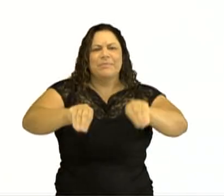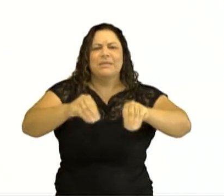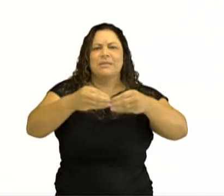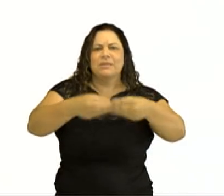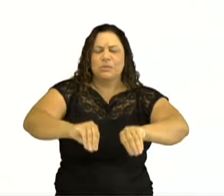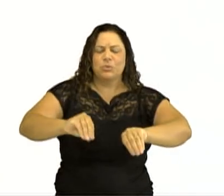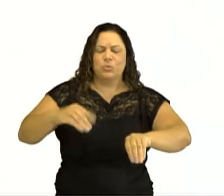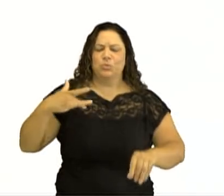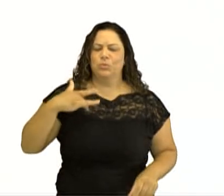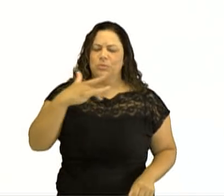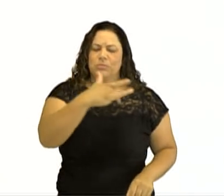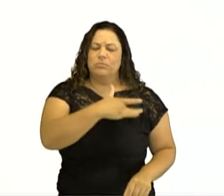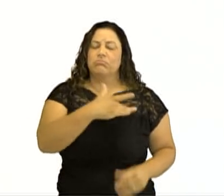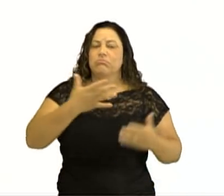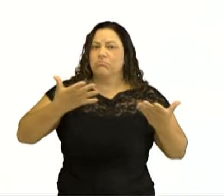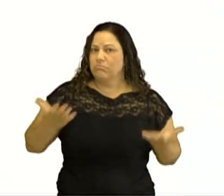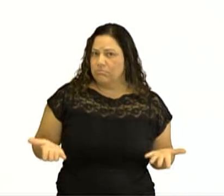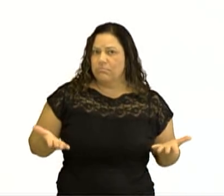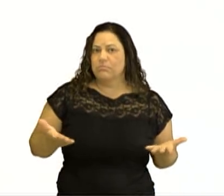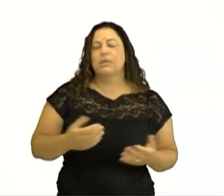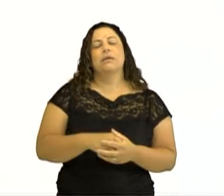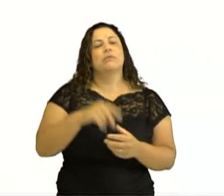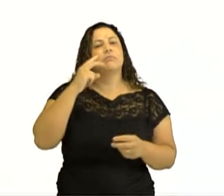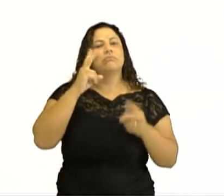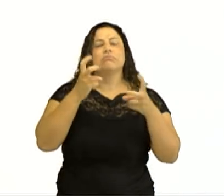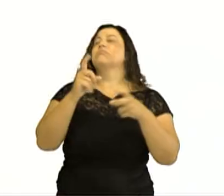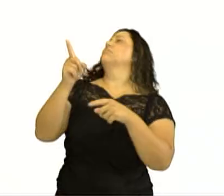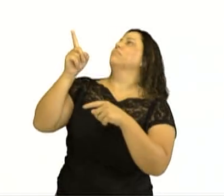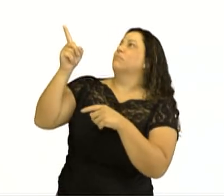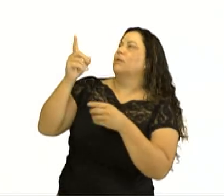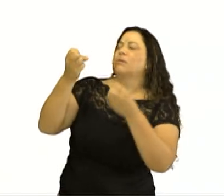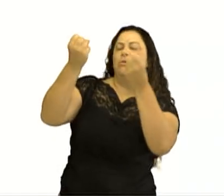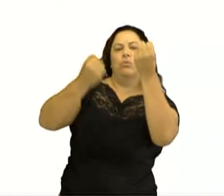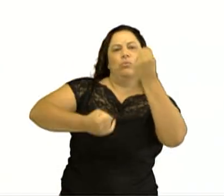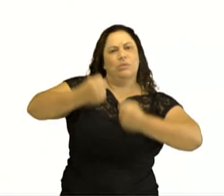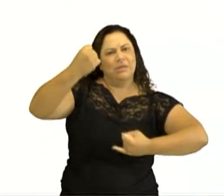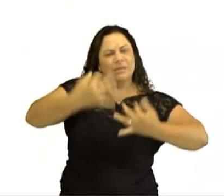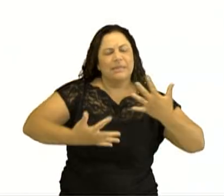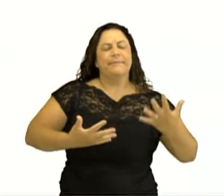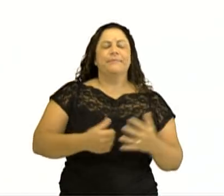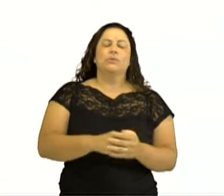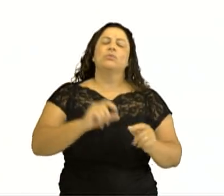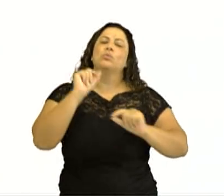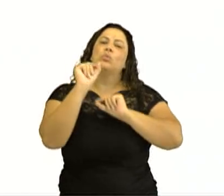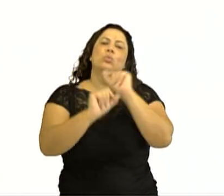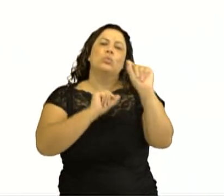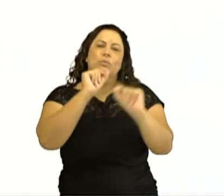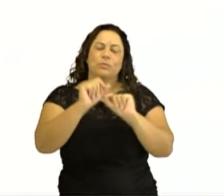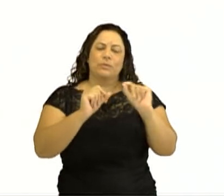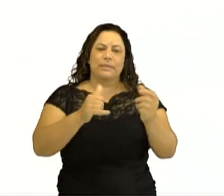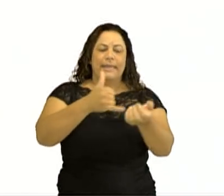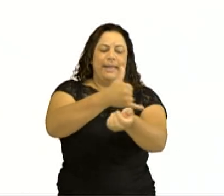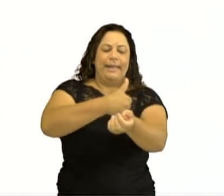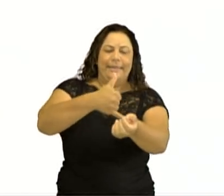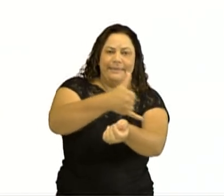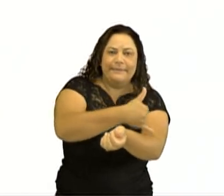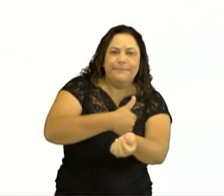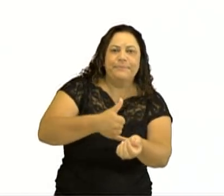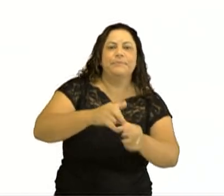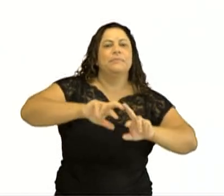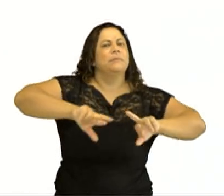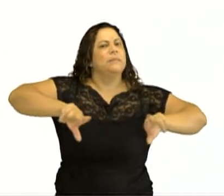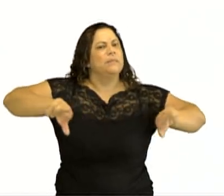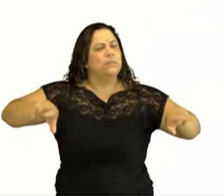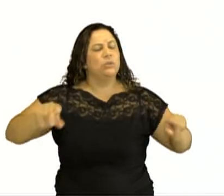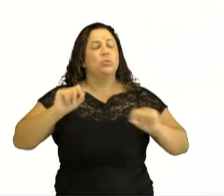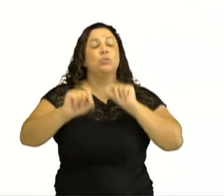à nossa saúde? Então, com base no que falamos até aqui, das funções dos lipídios, das fontes de lipídio, se a